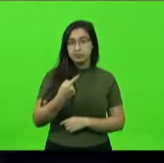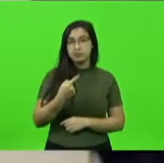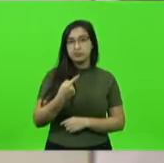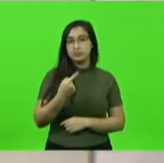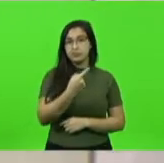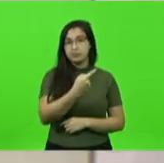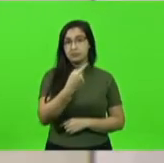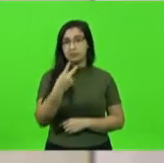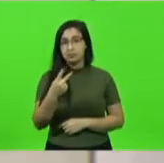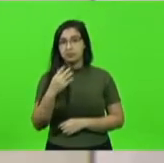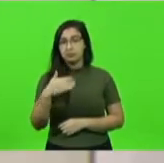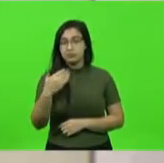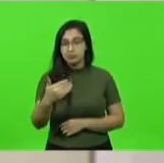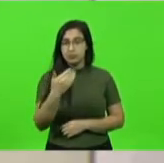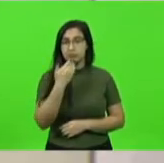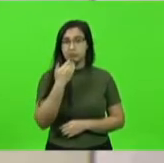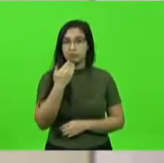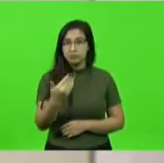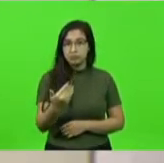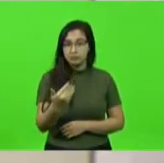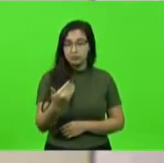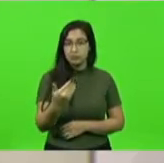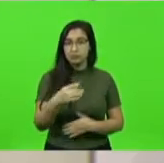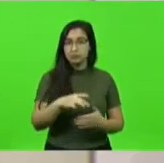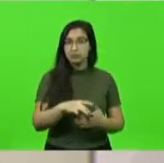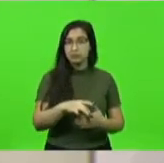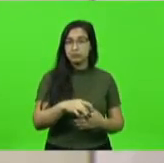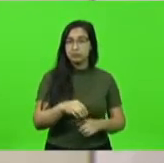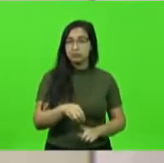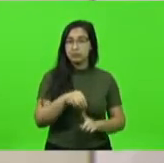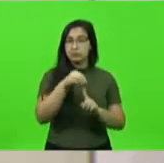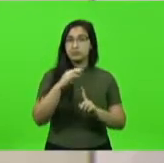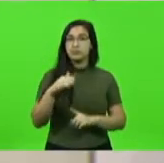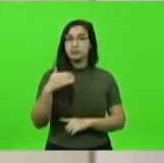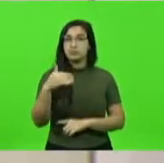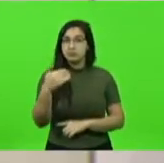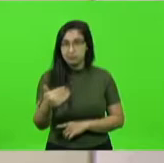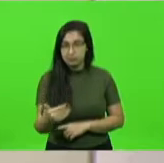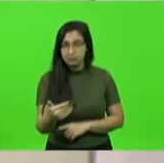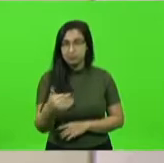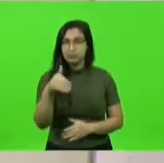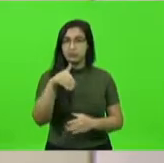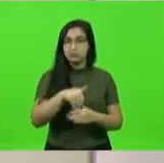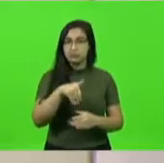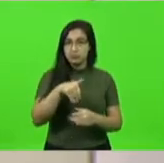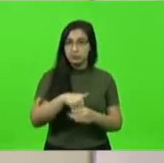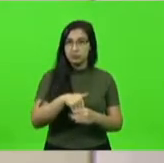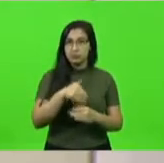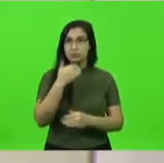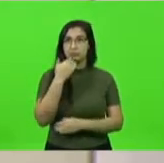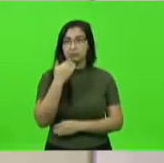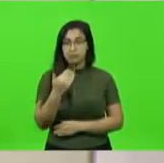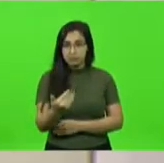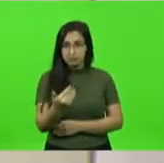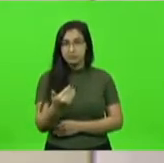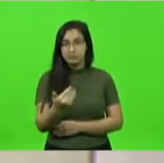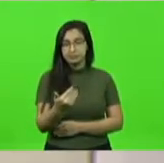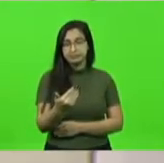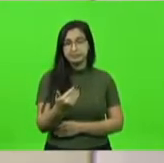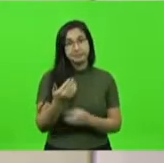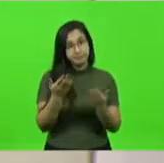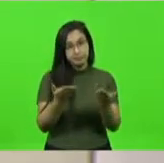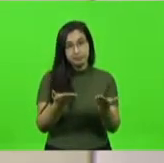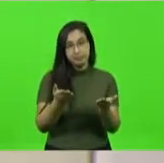um requerimento e pedido de destaque, e, na sequência do requerimento, nós vamos votar um requerimento propriamente dito, que é esse